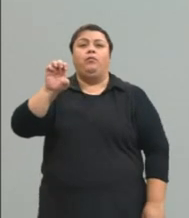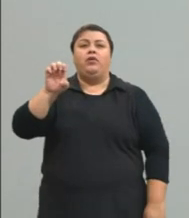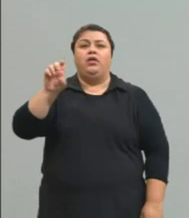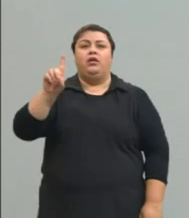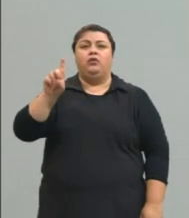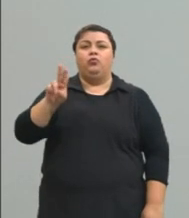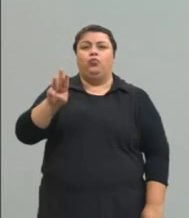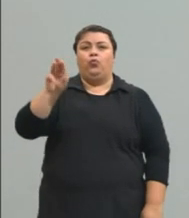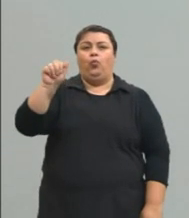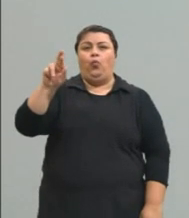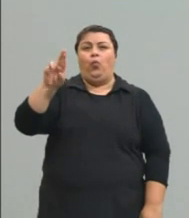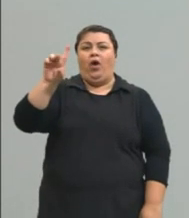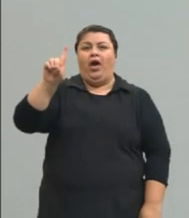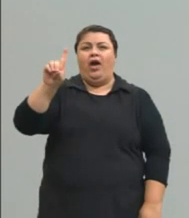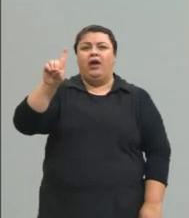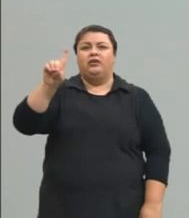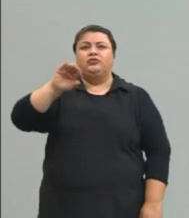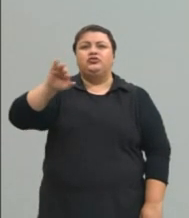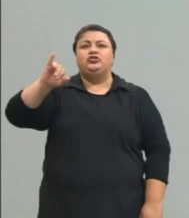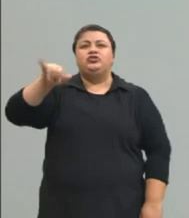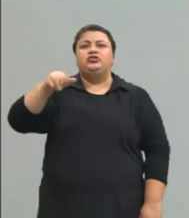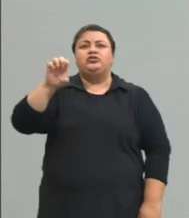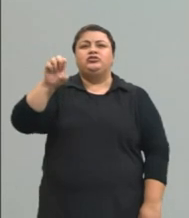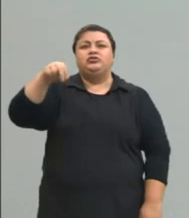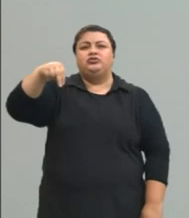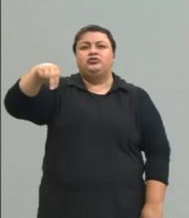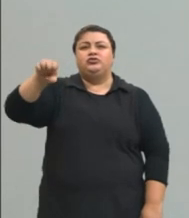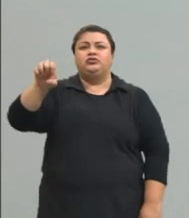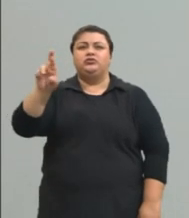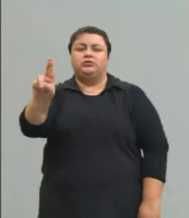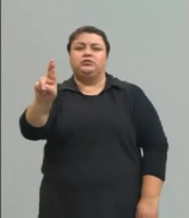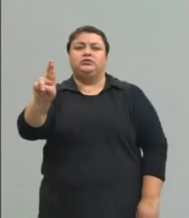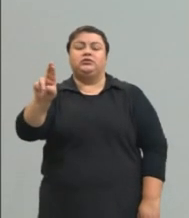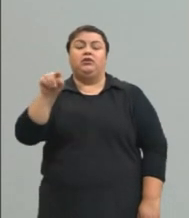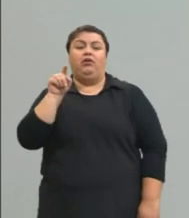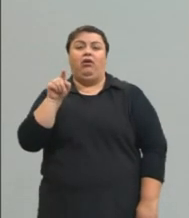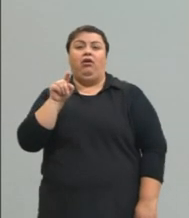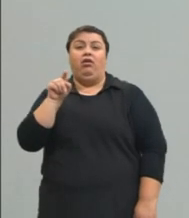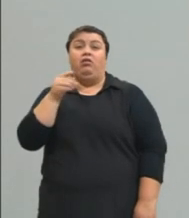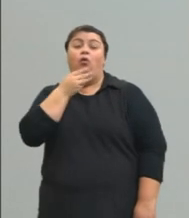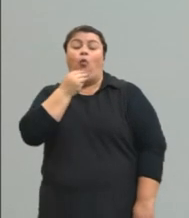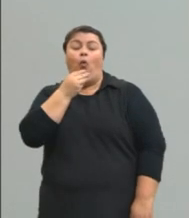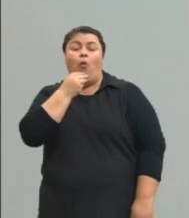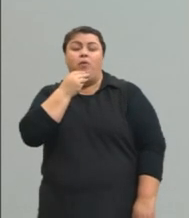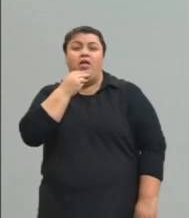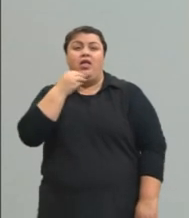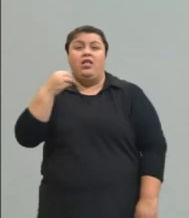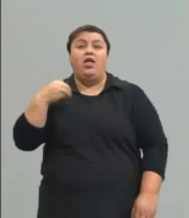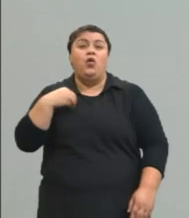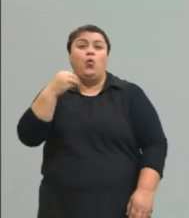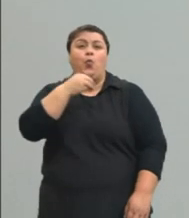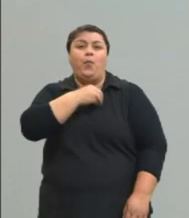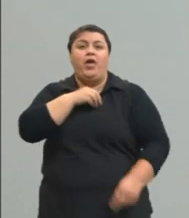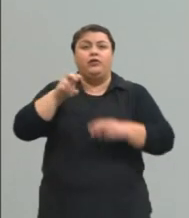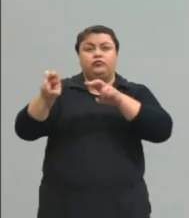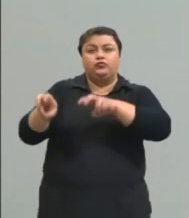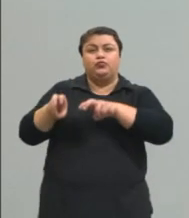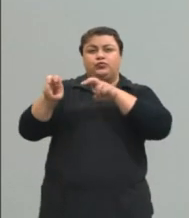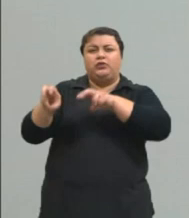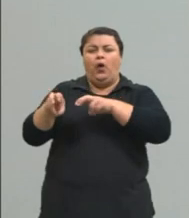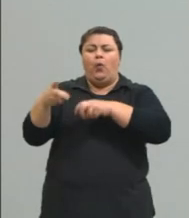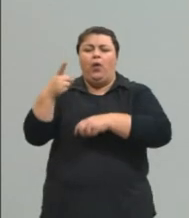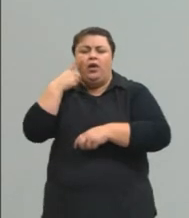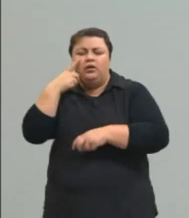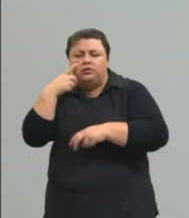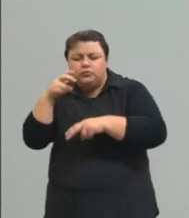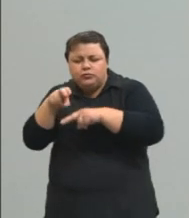né, professor Lucas? Então, Edward Jenner, ele era um médico rural. Ele